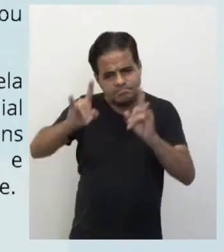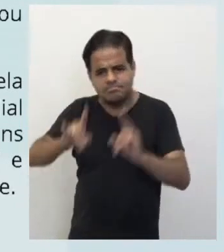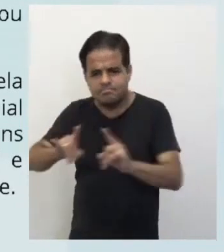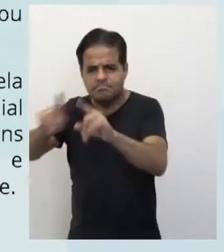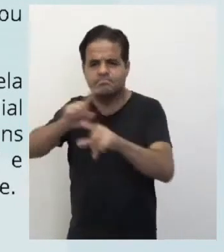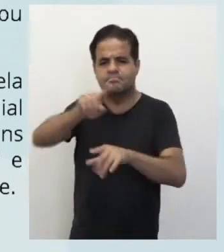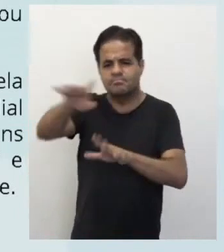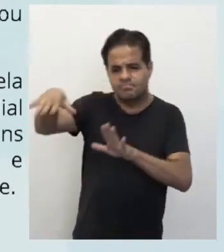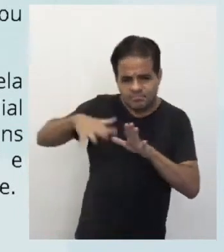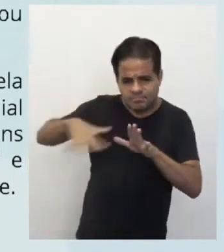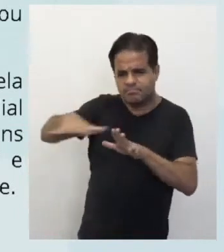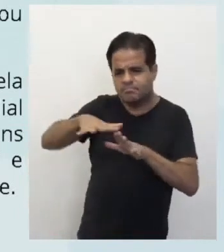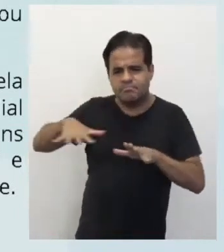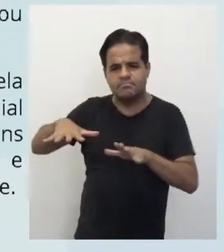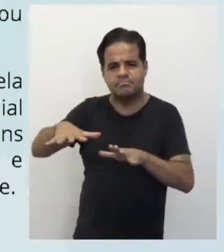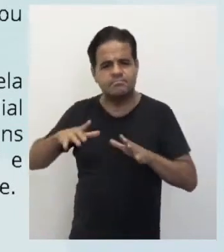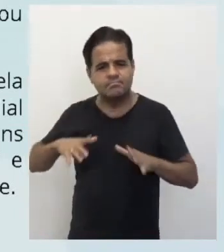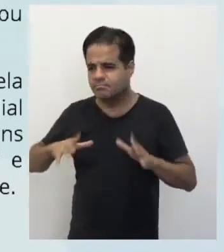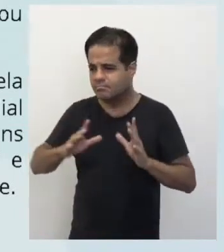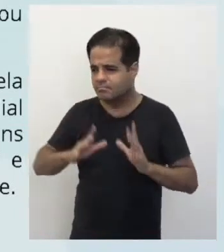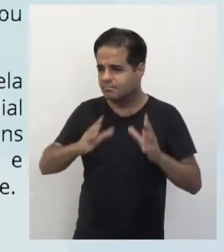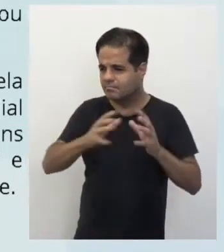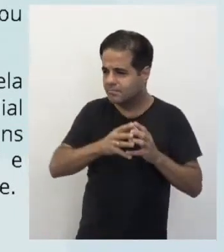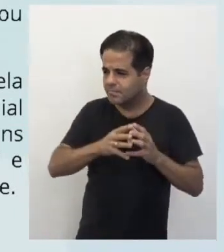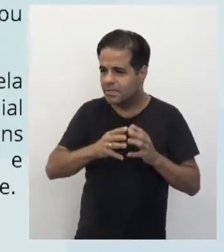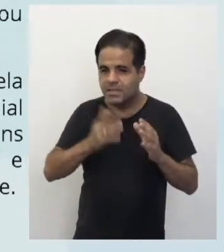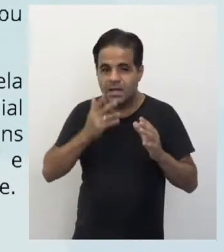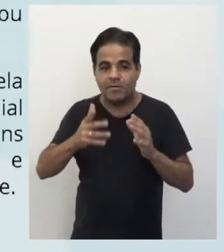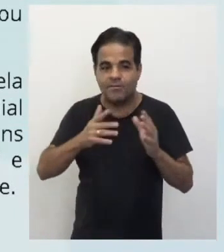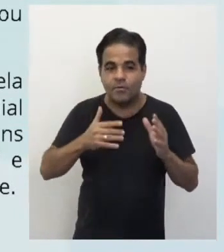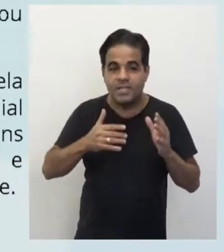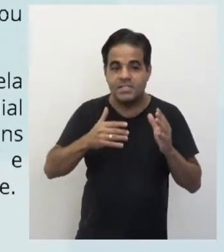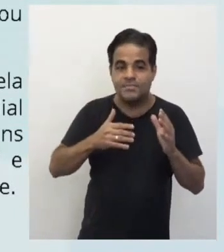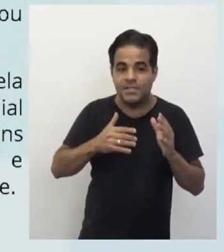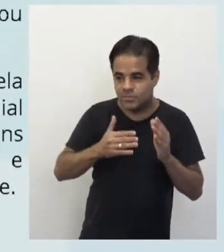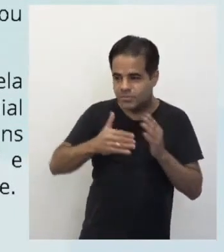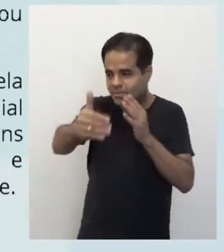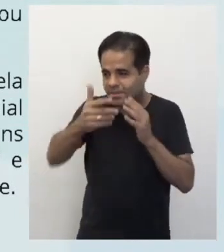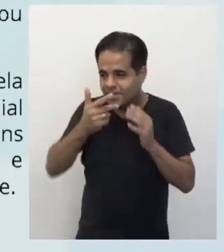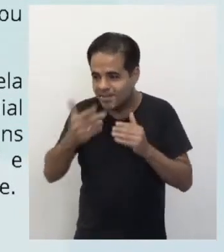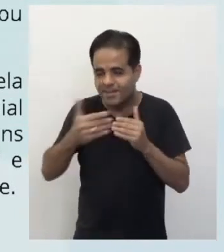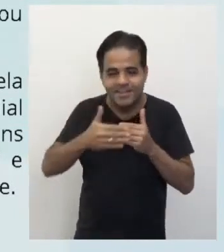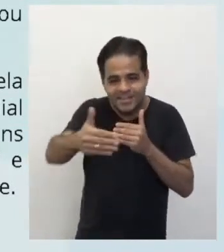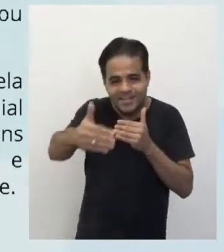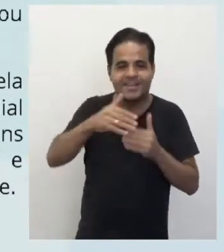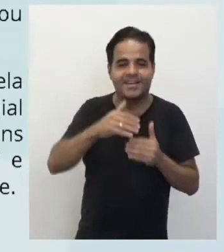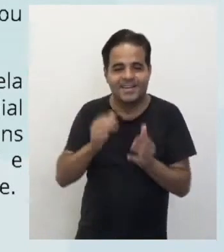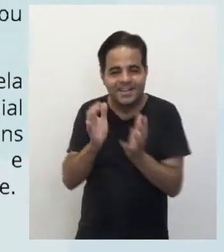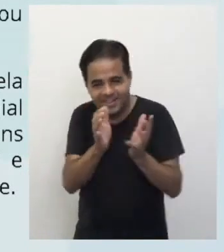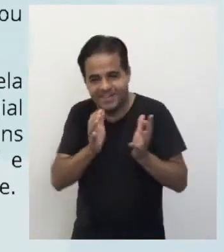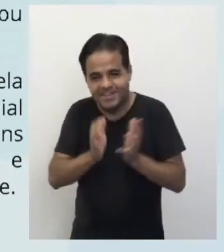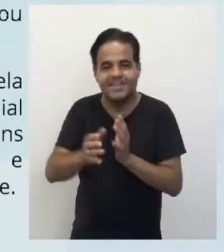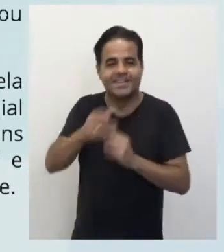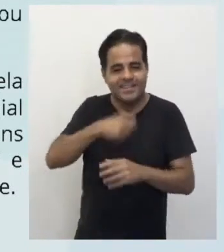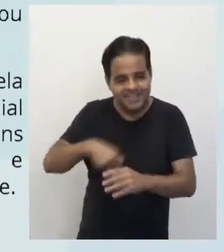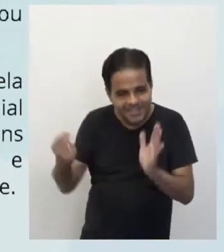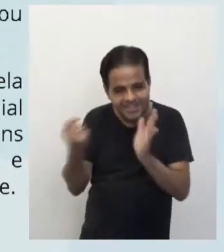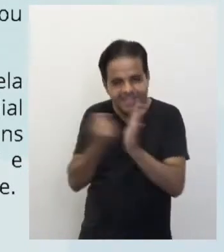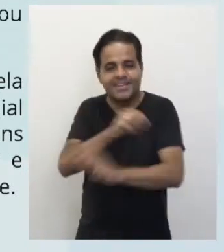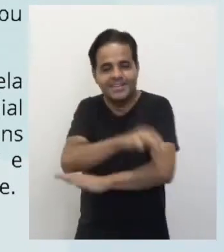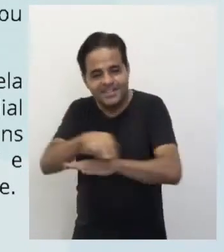que tenham um excepcional e universal valor histórico, estético, arqueológico,